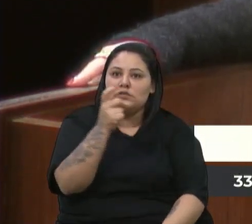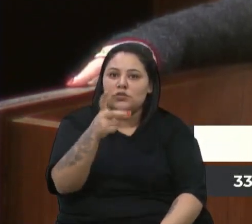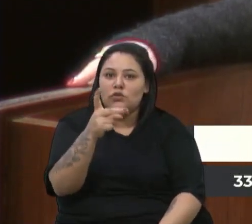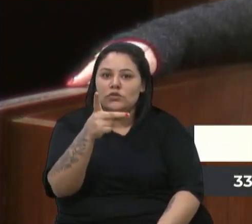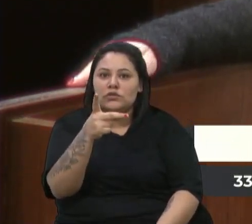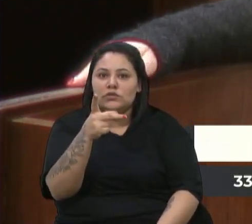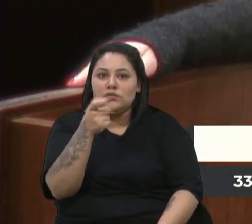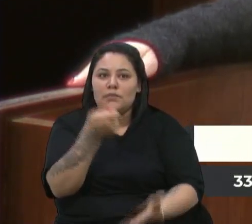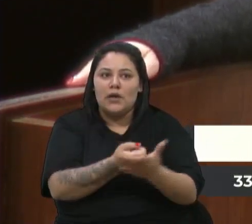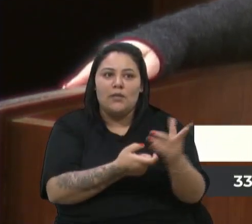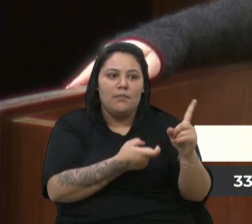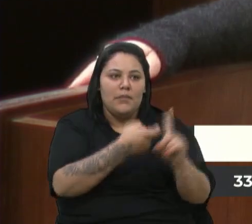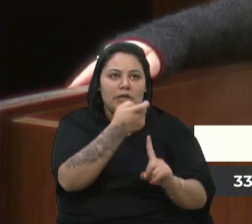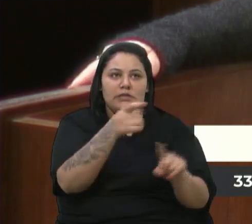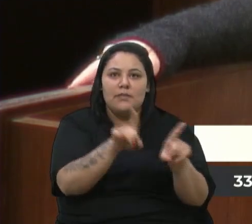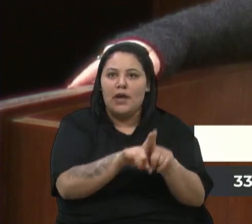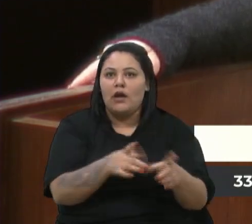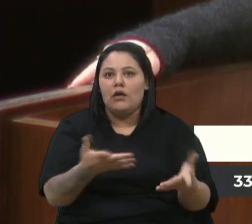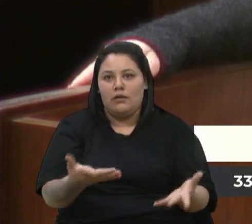mês. Uma parte. Já lidou.